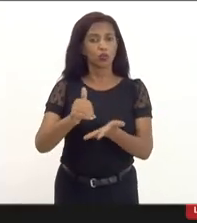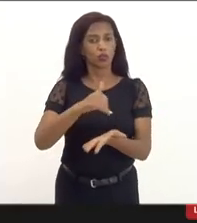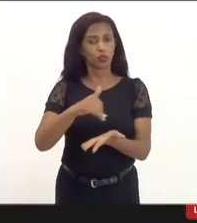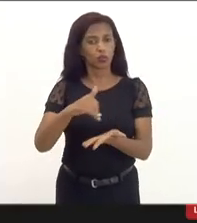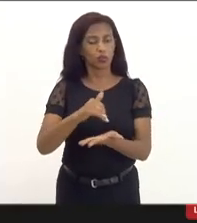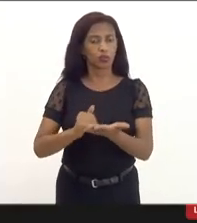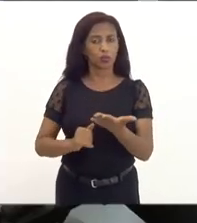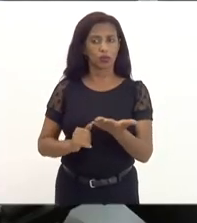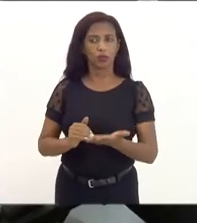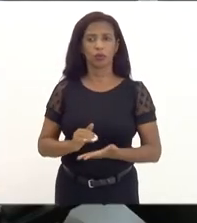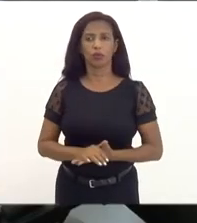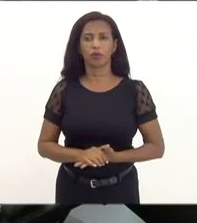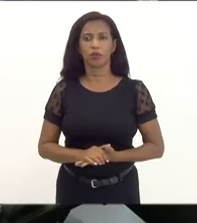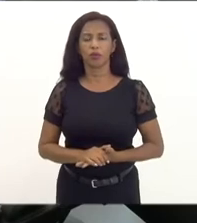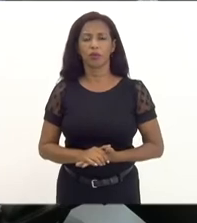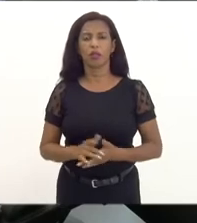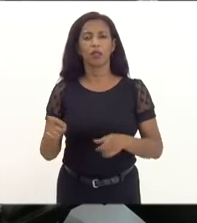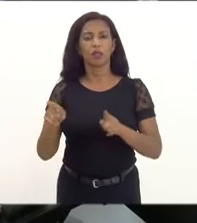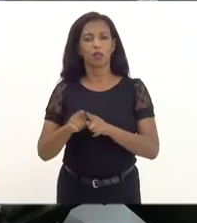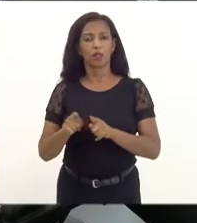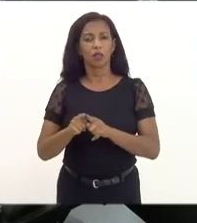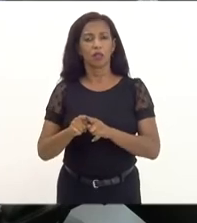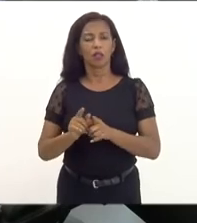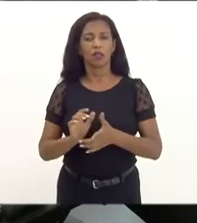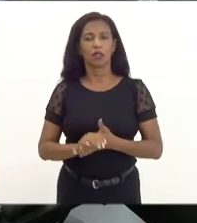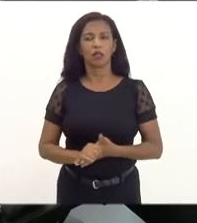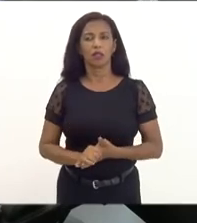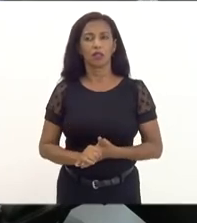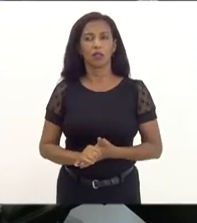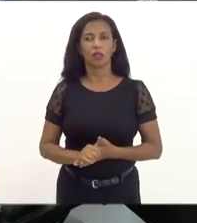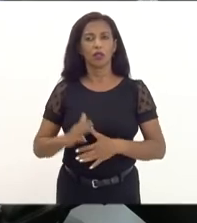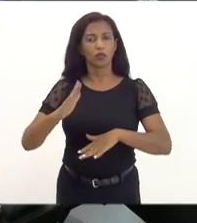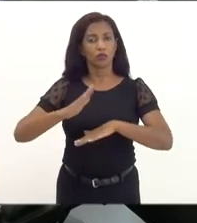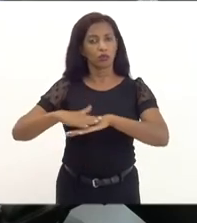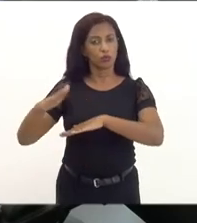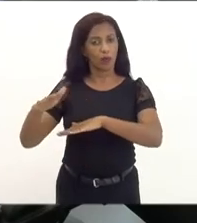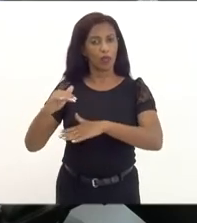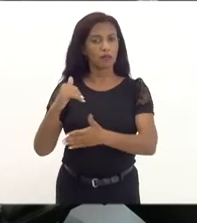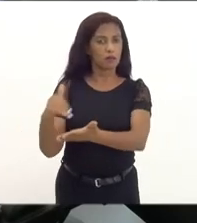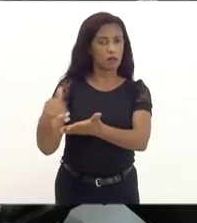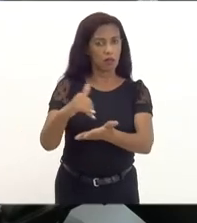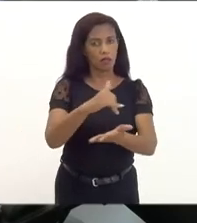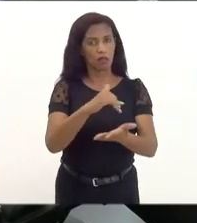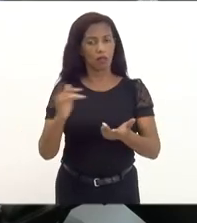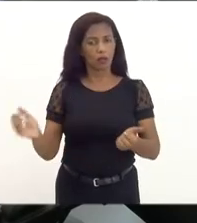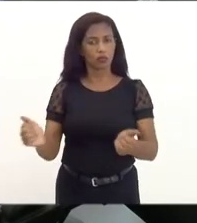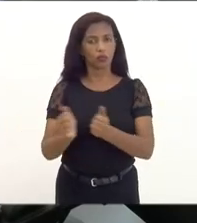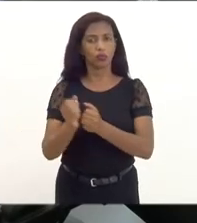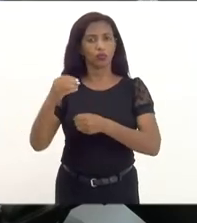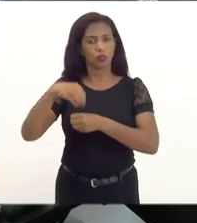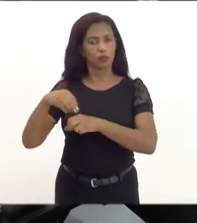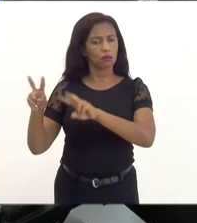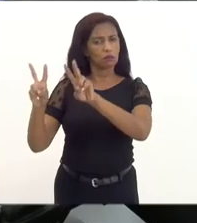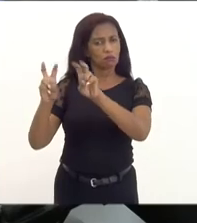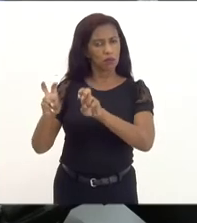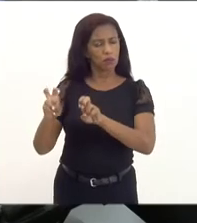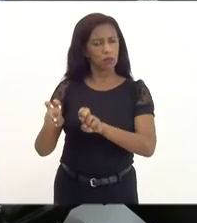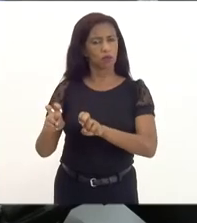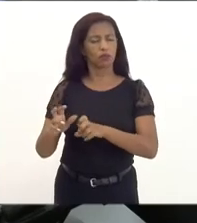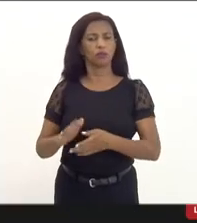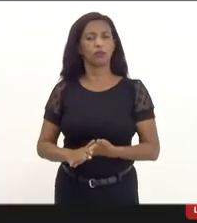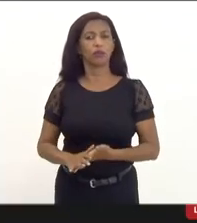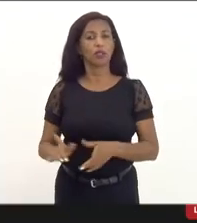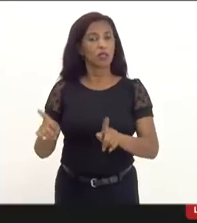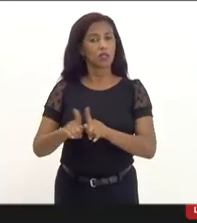mim através de demais secretários envolvidos né dentro desse assunto desse aspecto